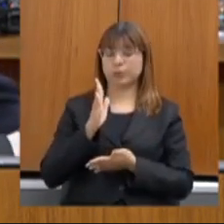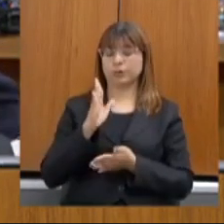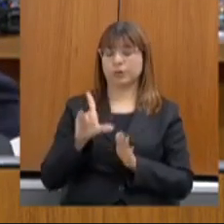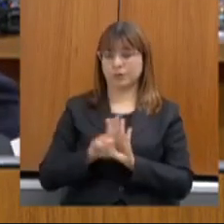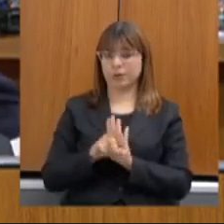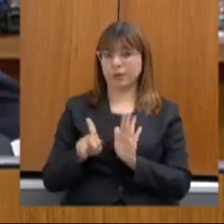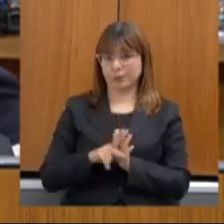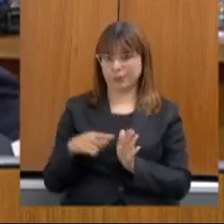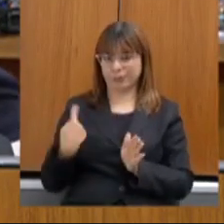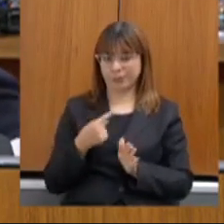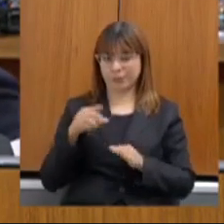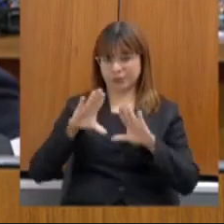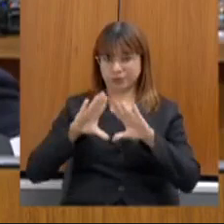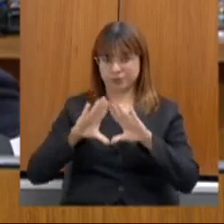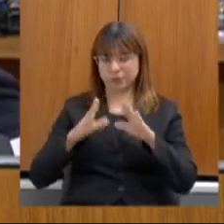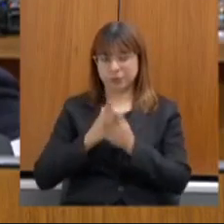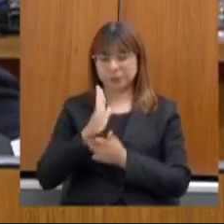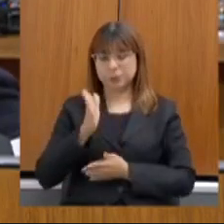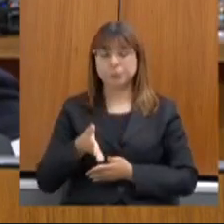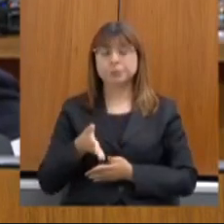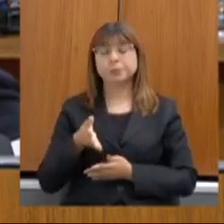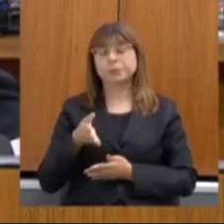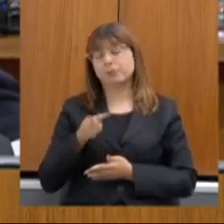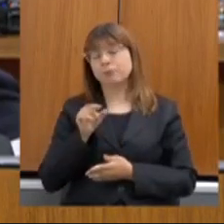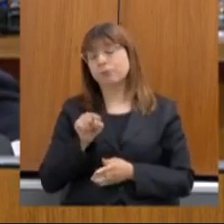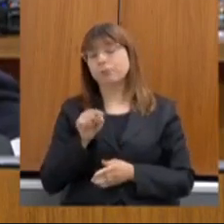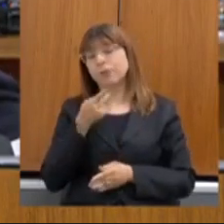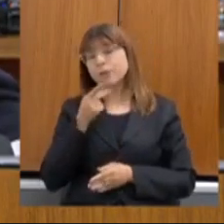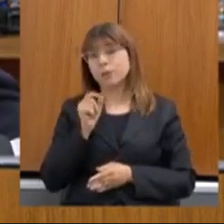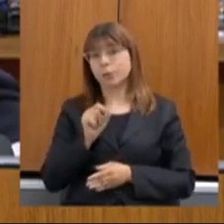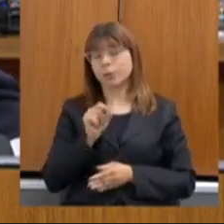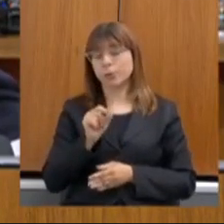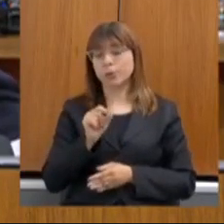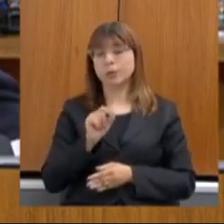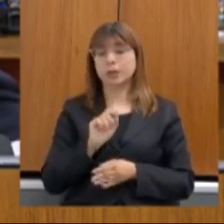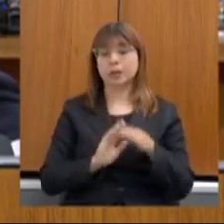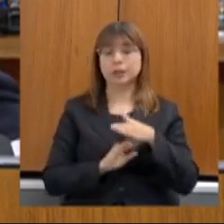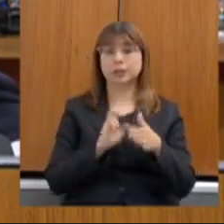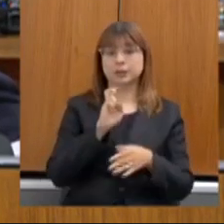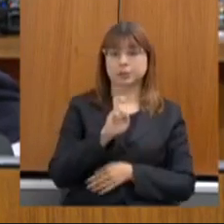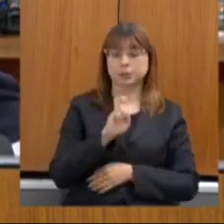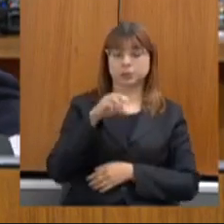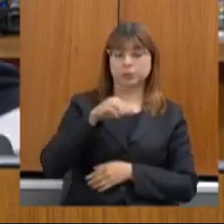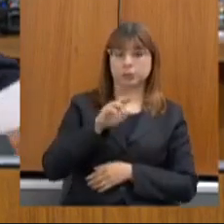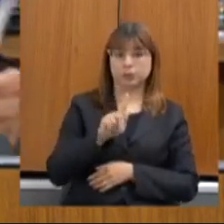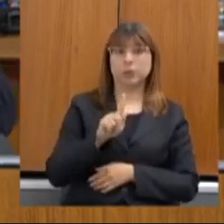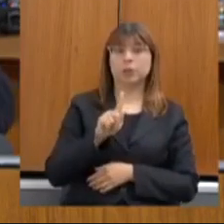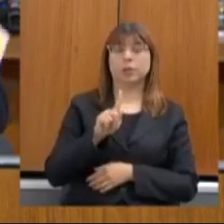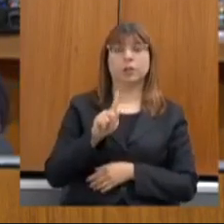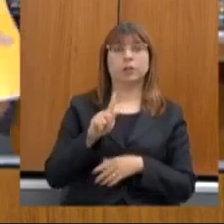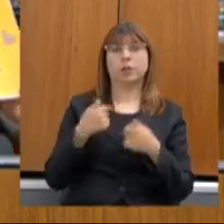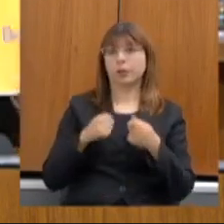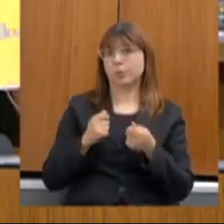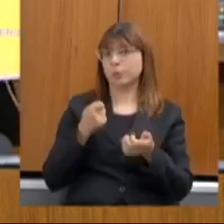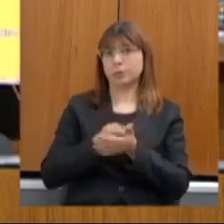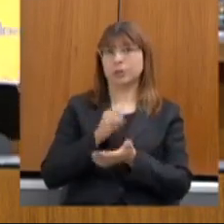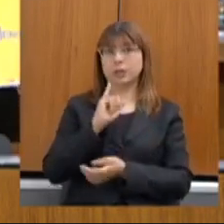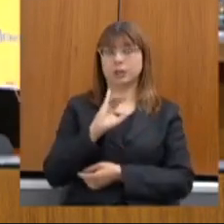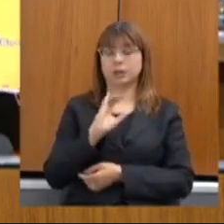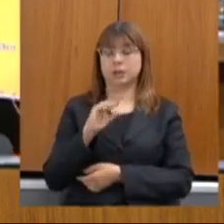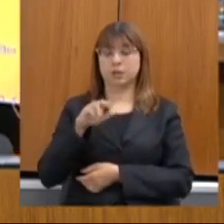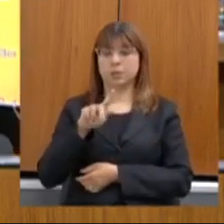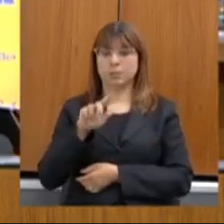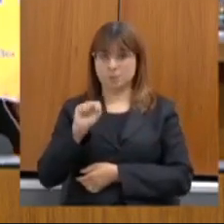lei de nossa autoria e que fala que até 5 Mega RZ do cms eu vou mostrar aqui para